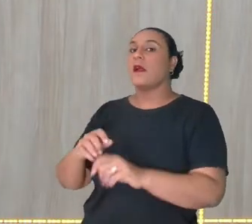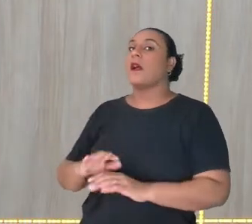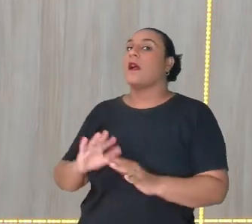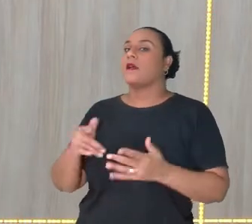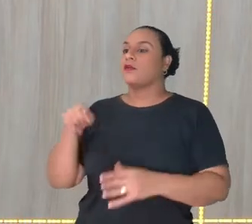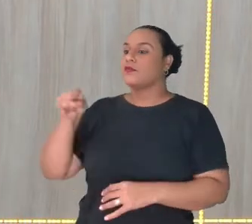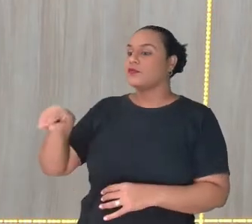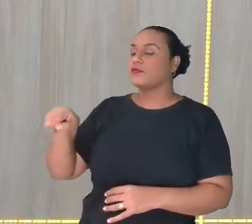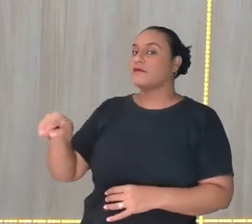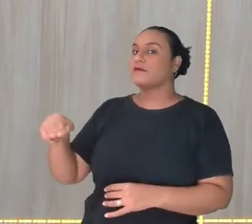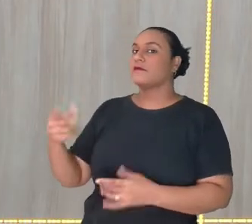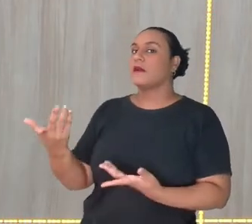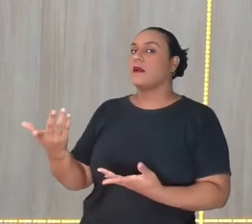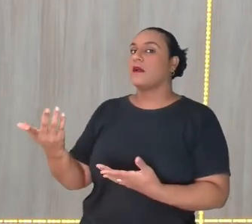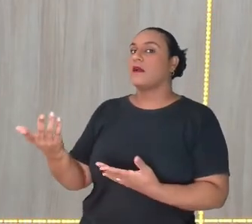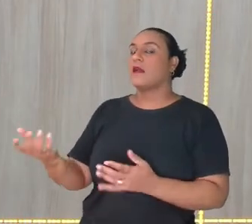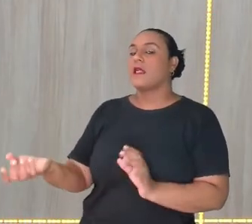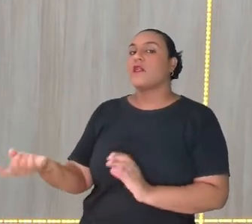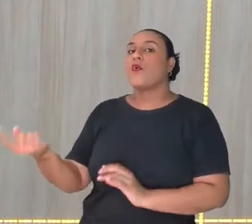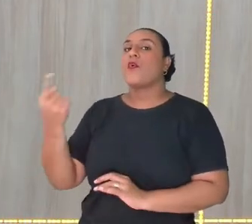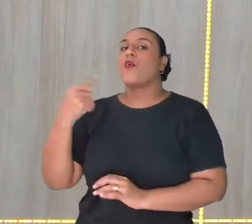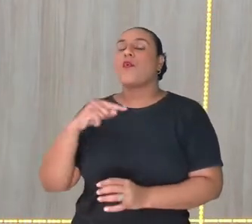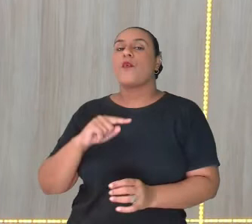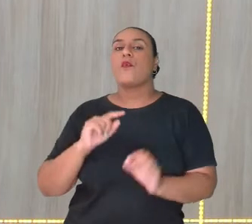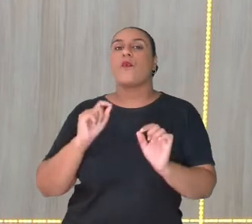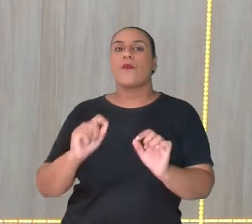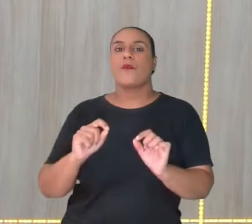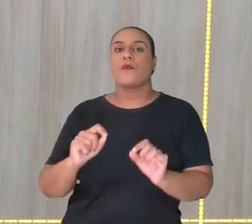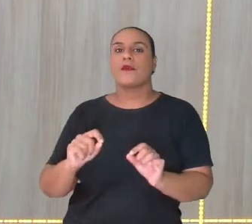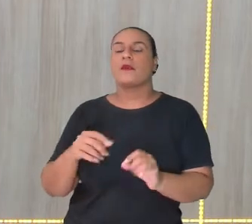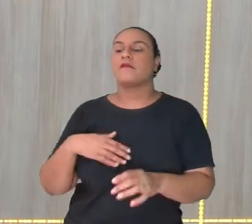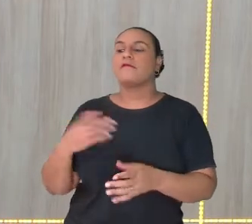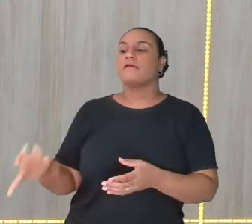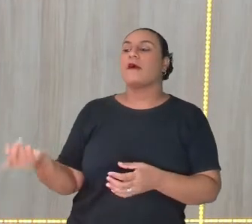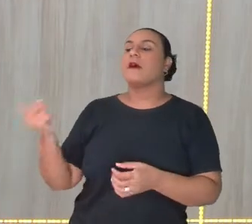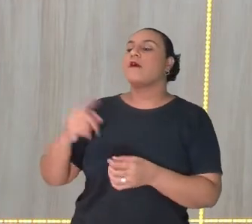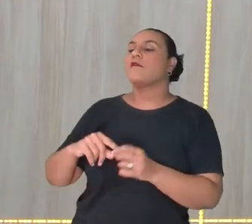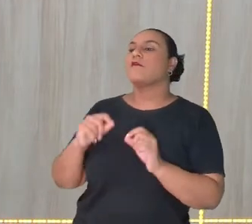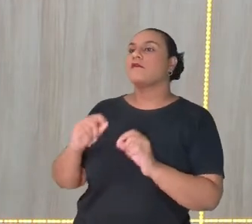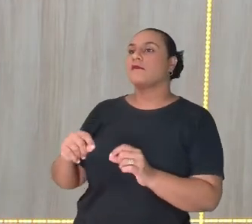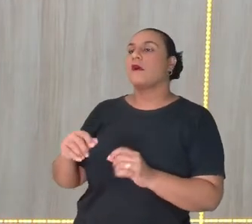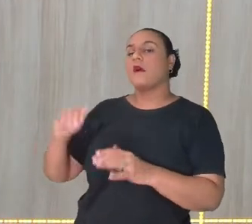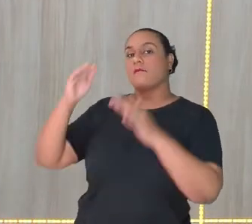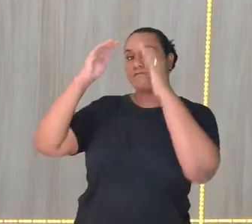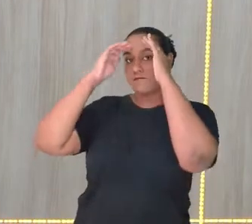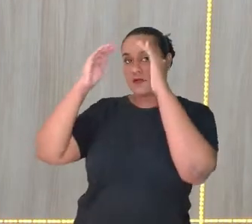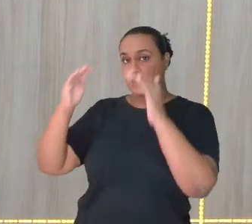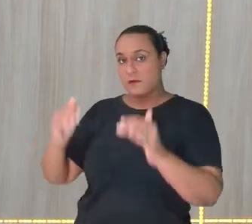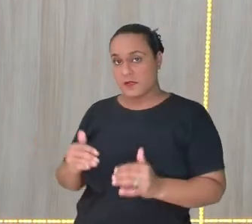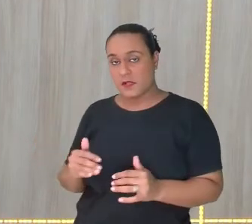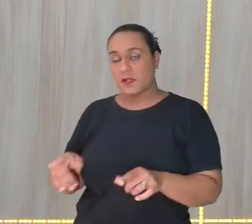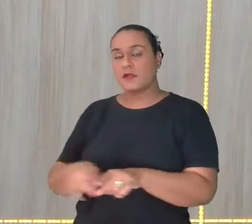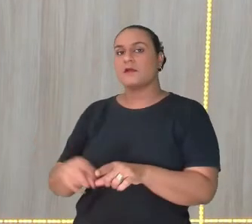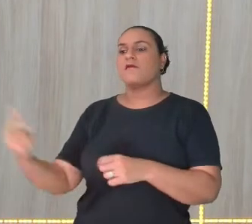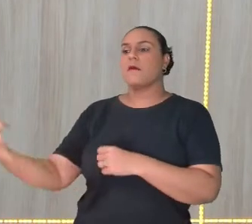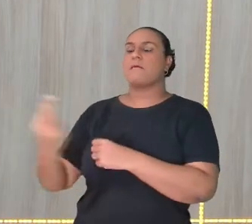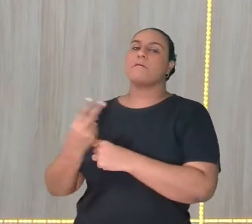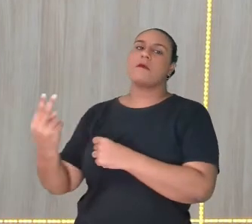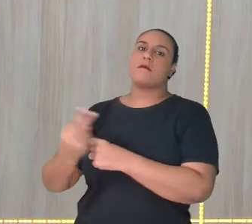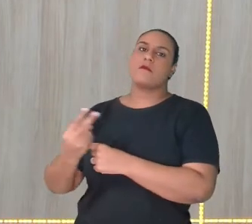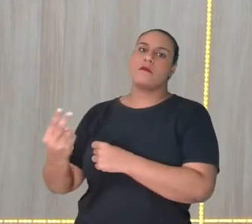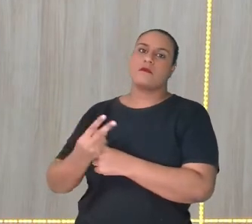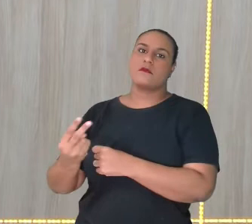Aí tu vai fazer o quê? Tu vai me devolver obediência e vai me proteger